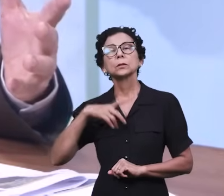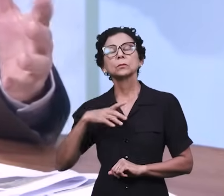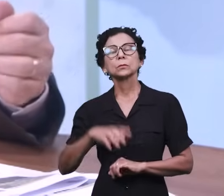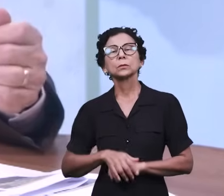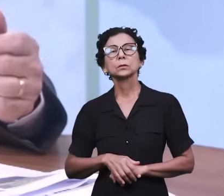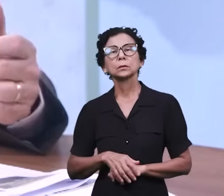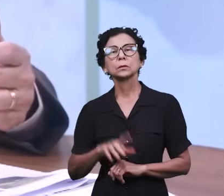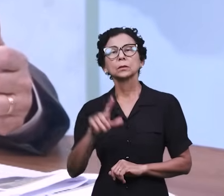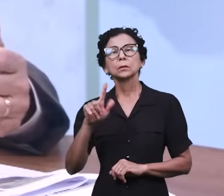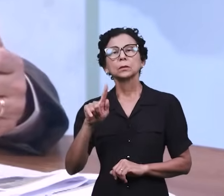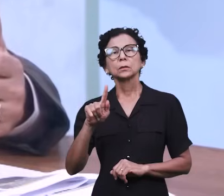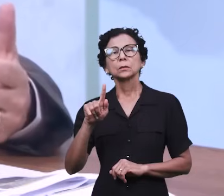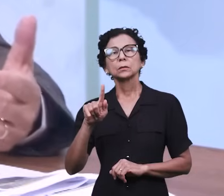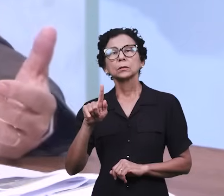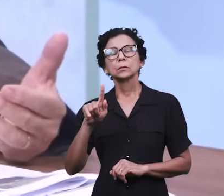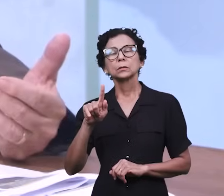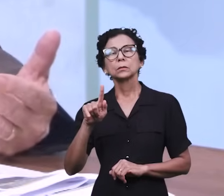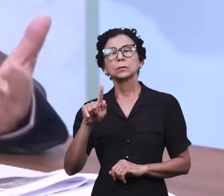pelos jebuseus,